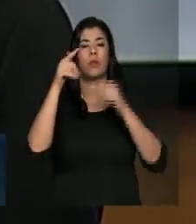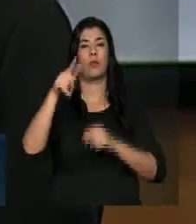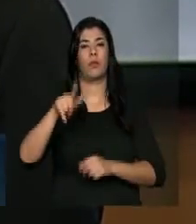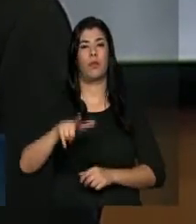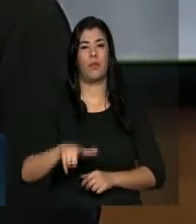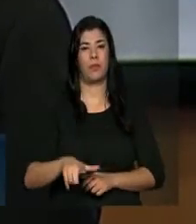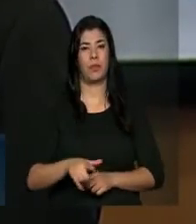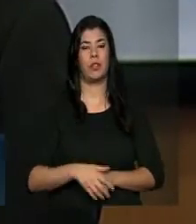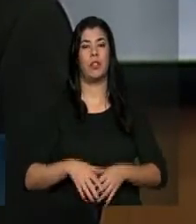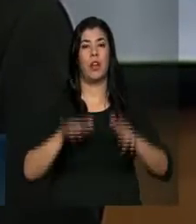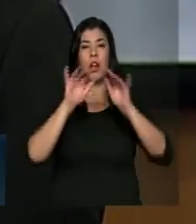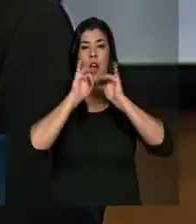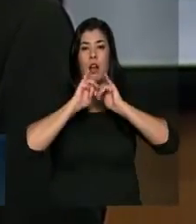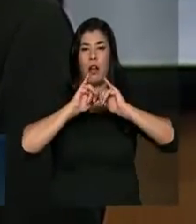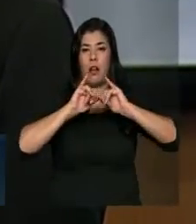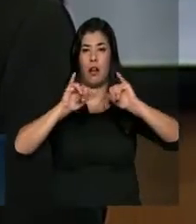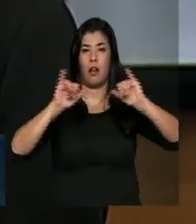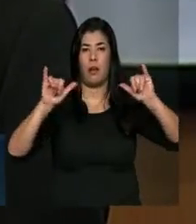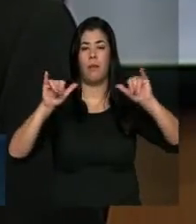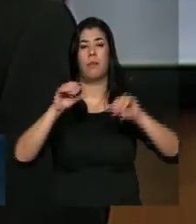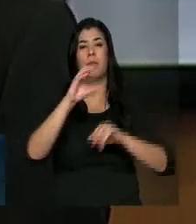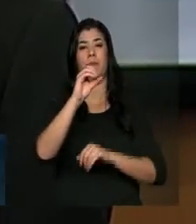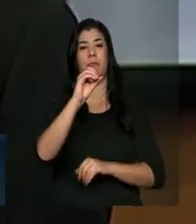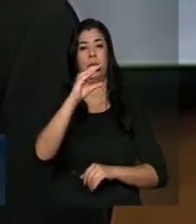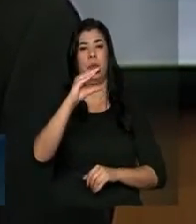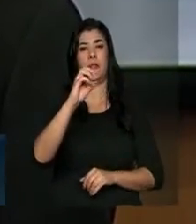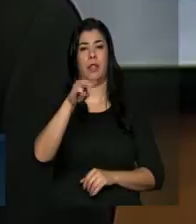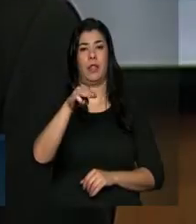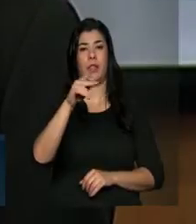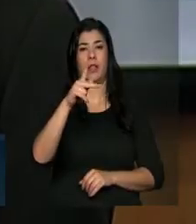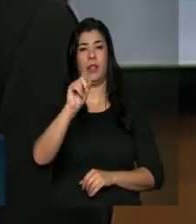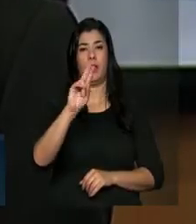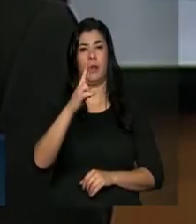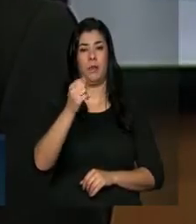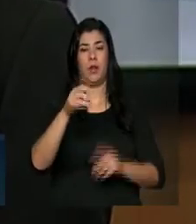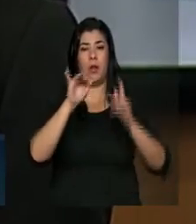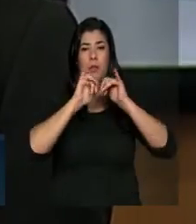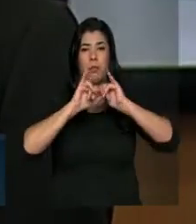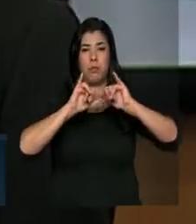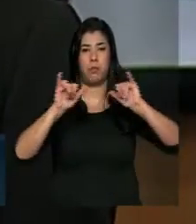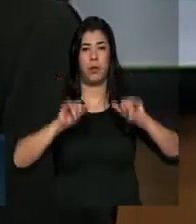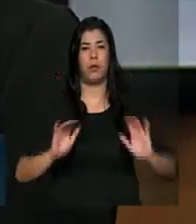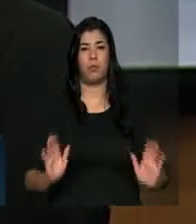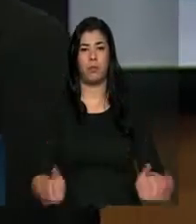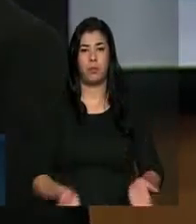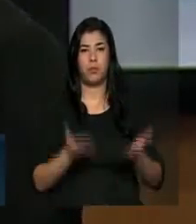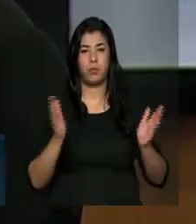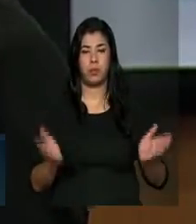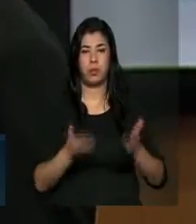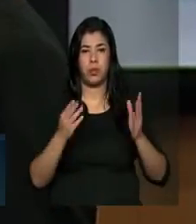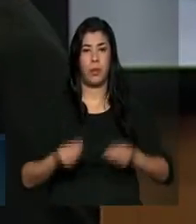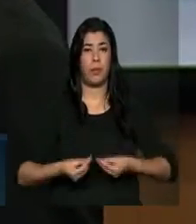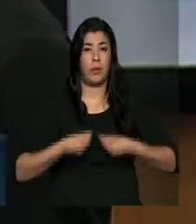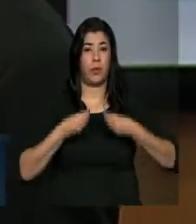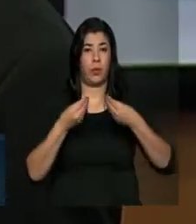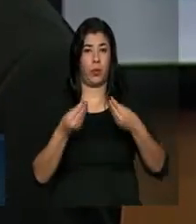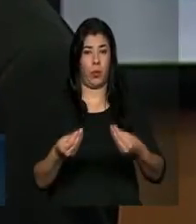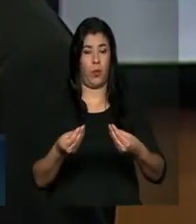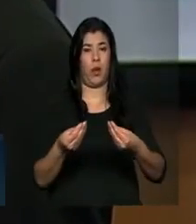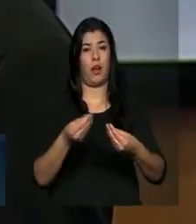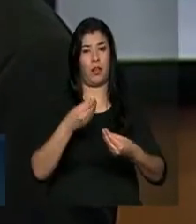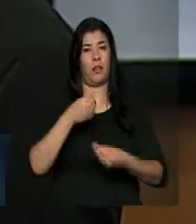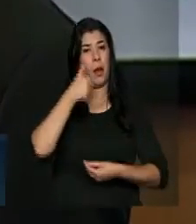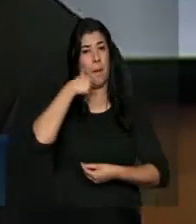uma campanha, de lançar mais uma campanha nacional de estímulo à doação de leite humano. Queria saudar